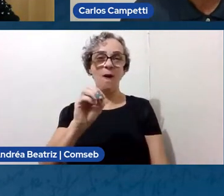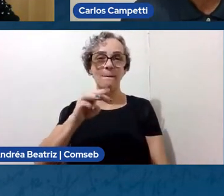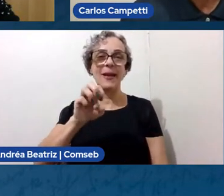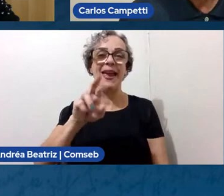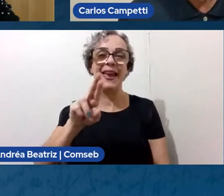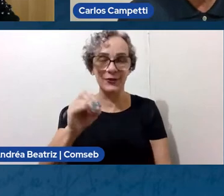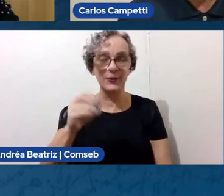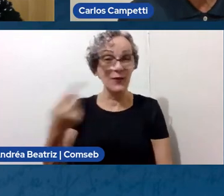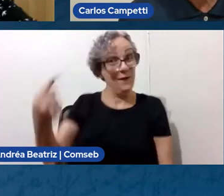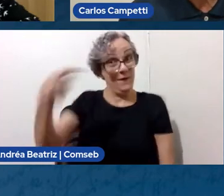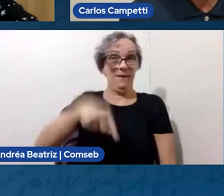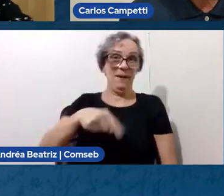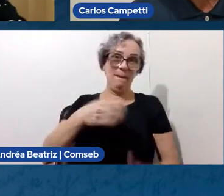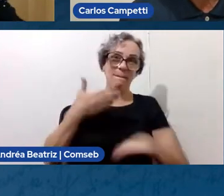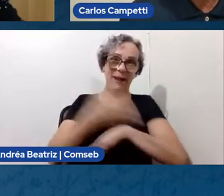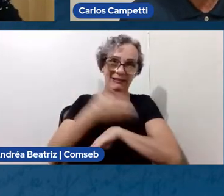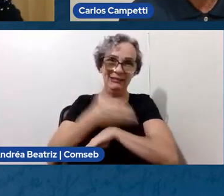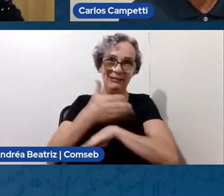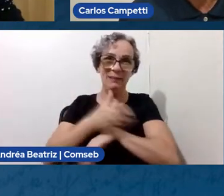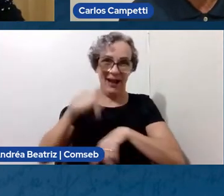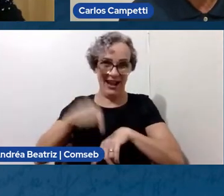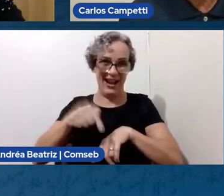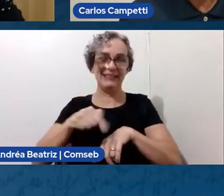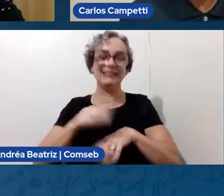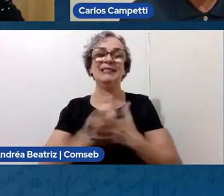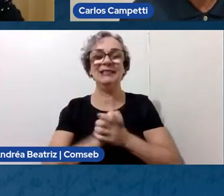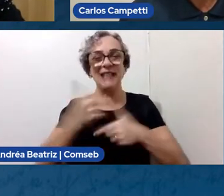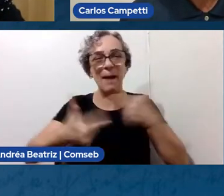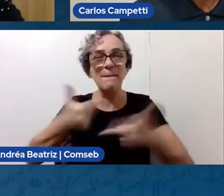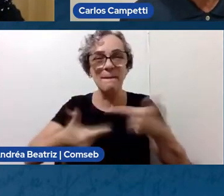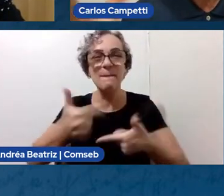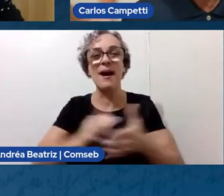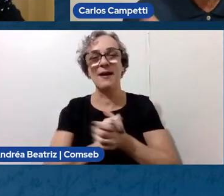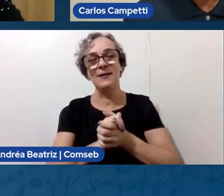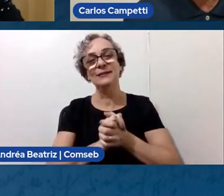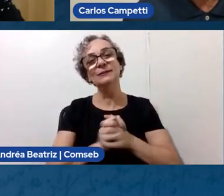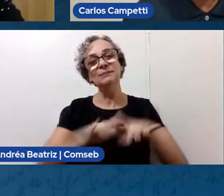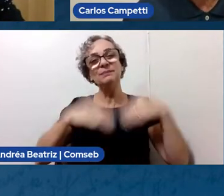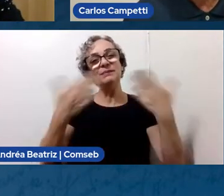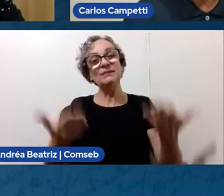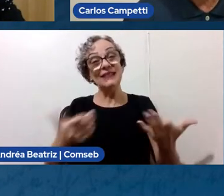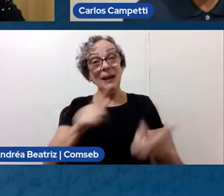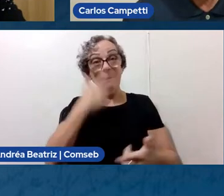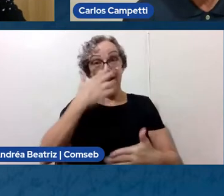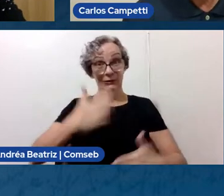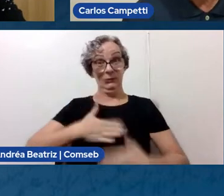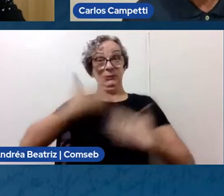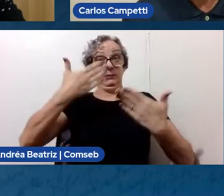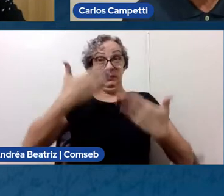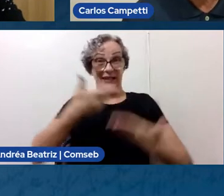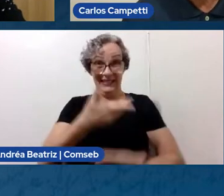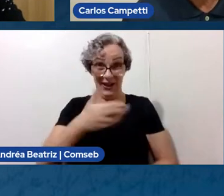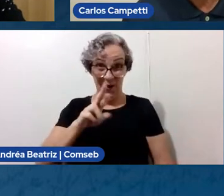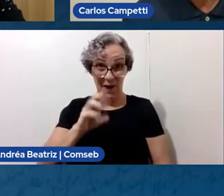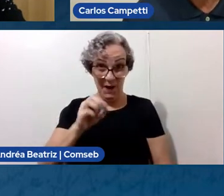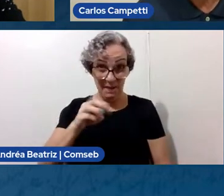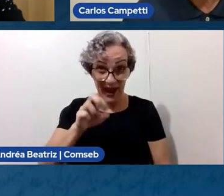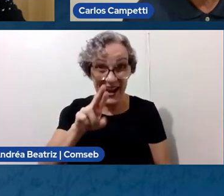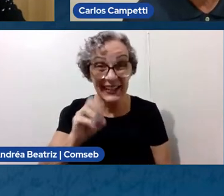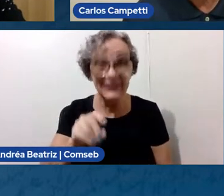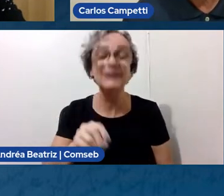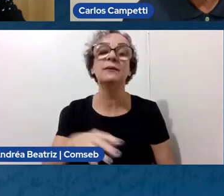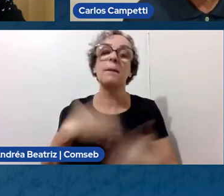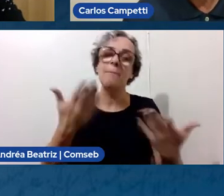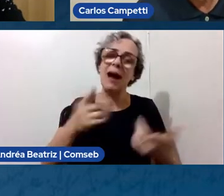nossa atividade. E o Romero, então, veio aqui quase praticamente surpresa para ele. Mas todos vocês